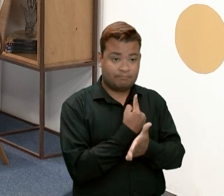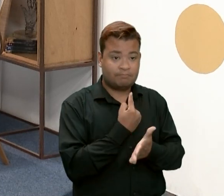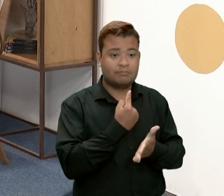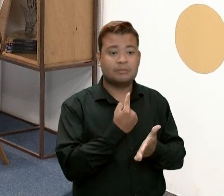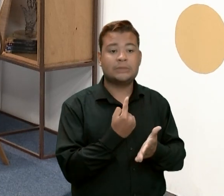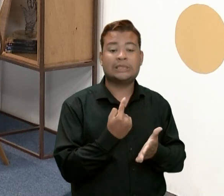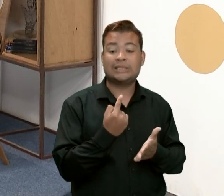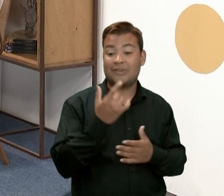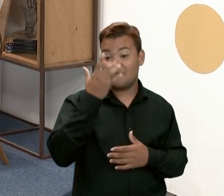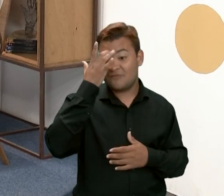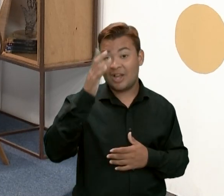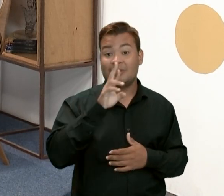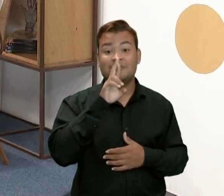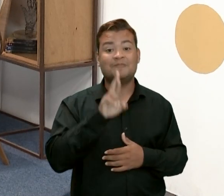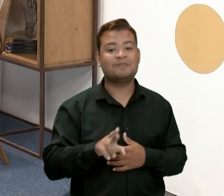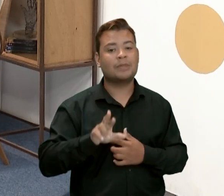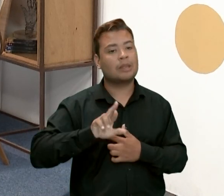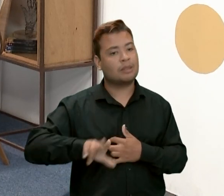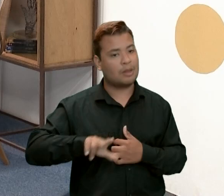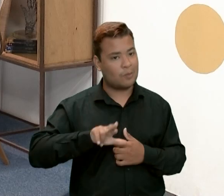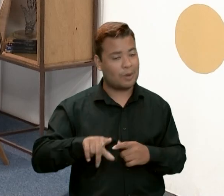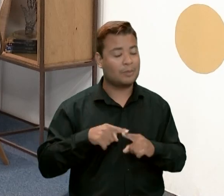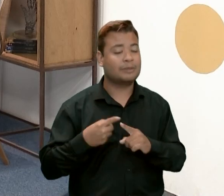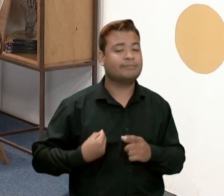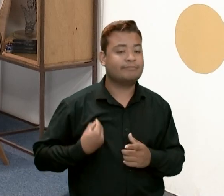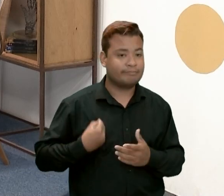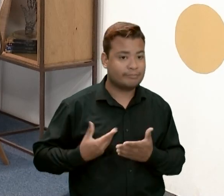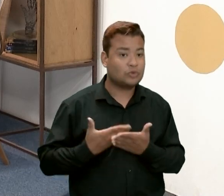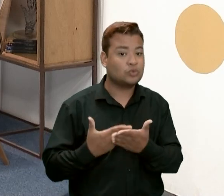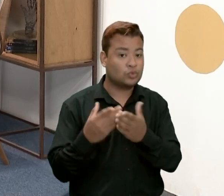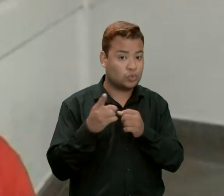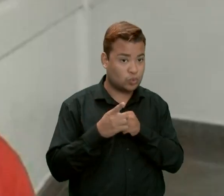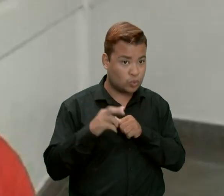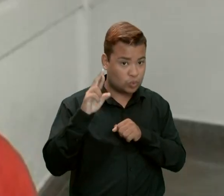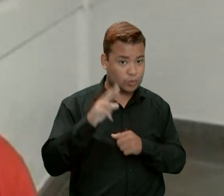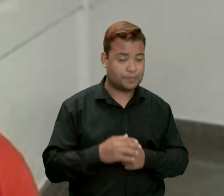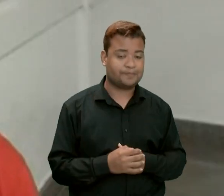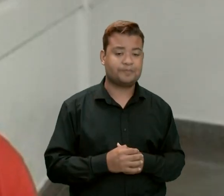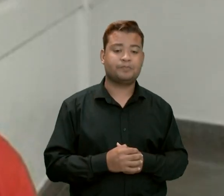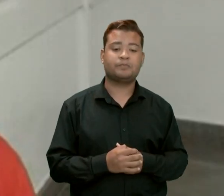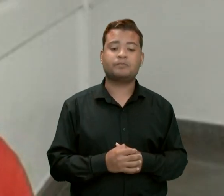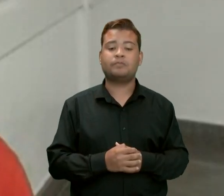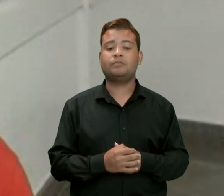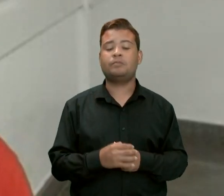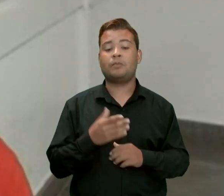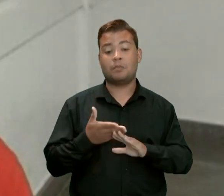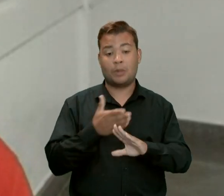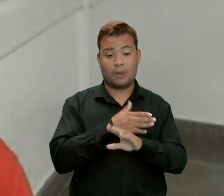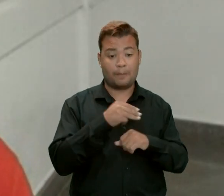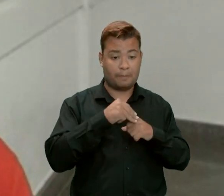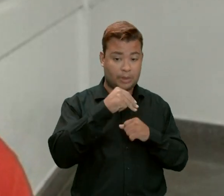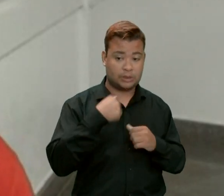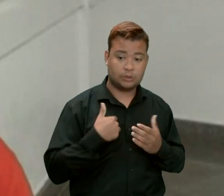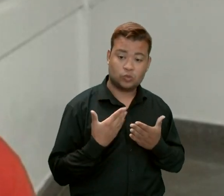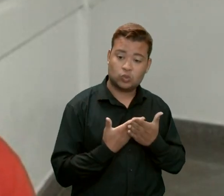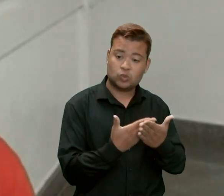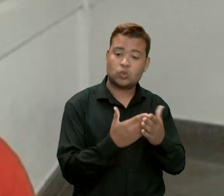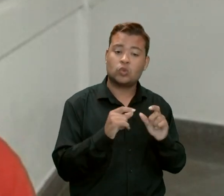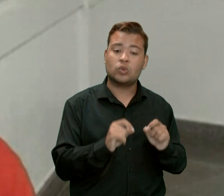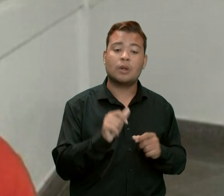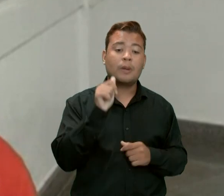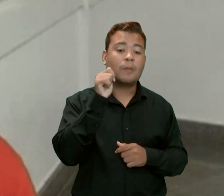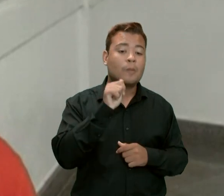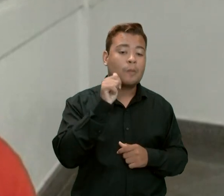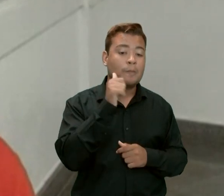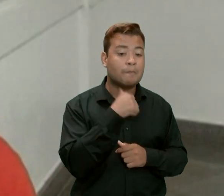é muito fácil de ser respondida para quem está no doutorado, está na caminhada. Eu pesquisei no mestrado a vida de mães que estão em